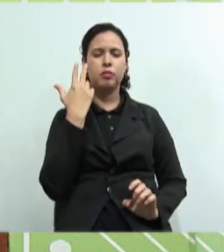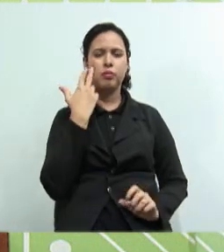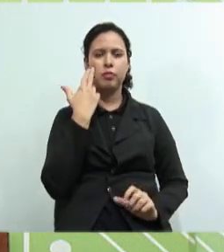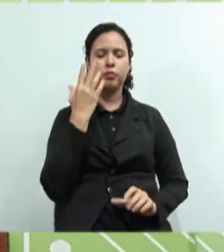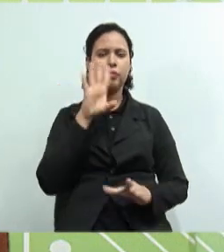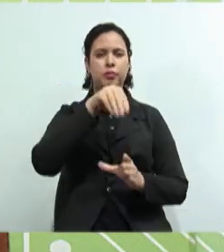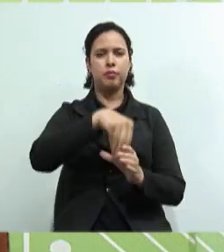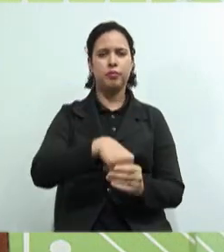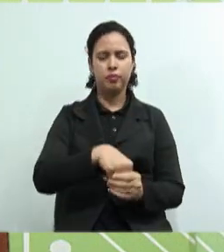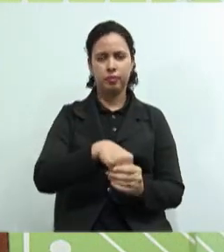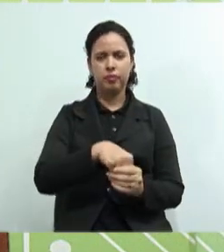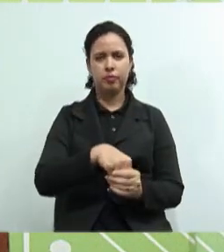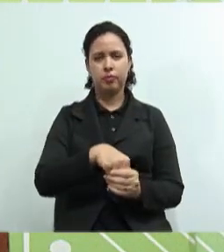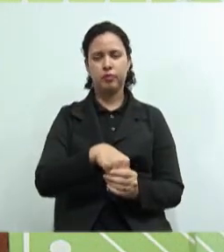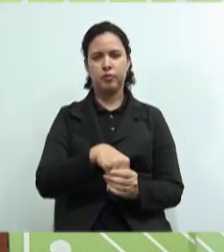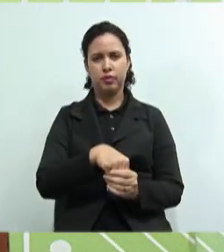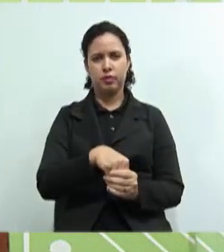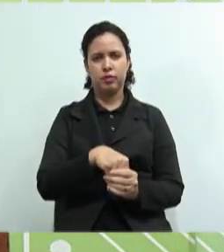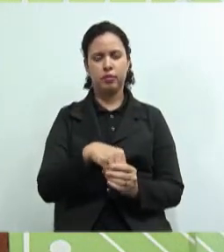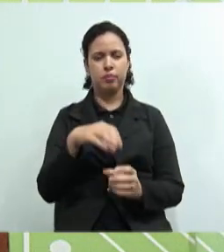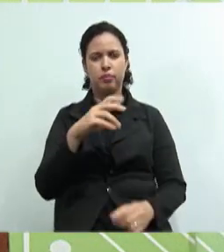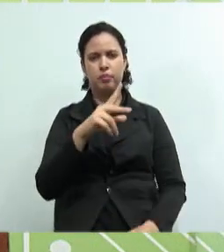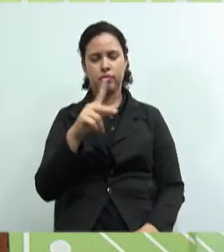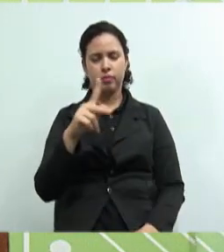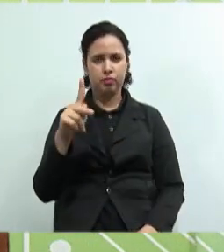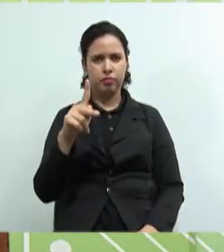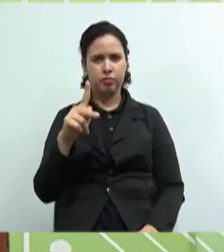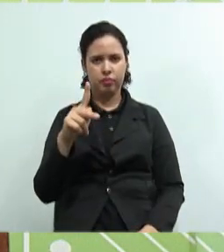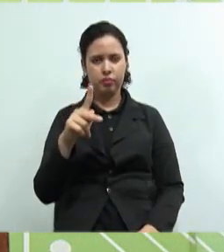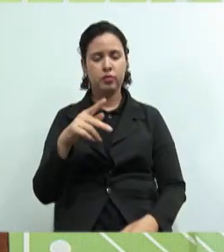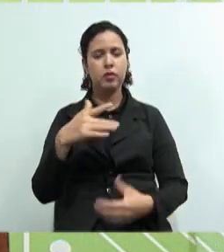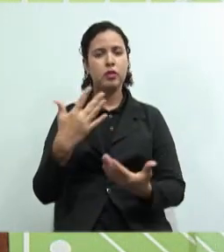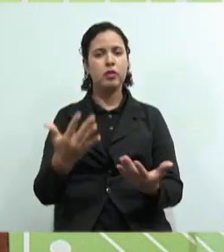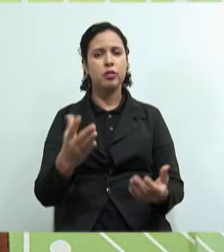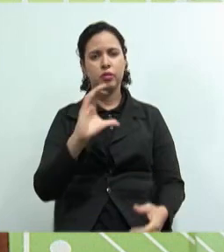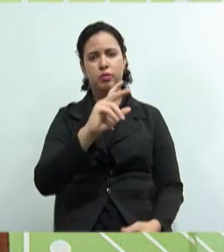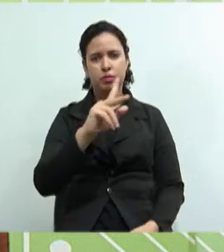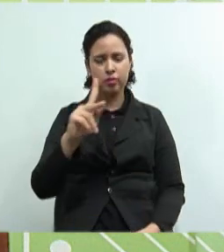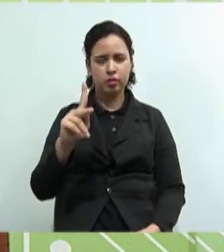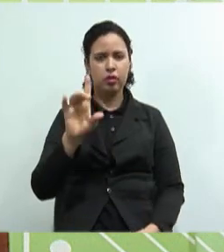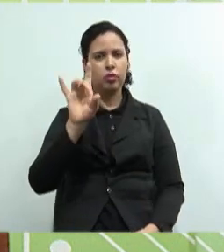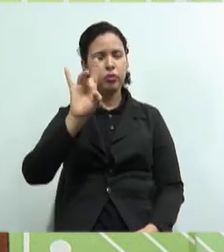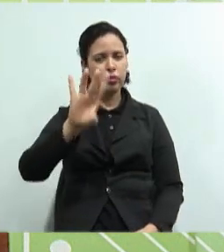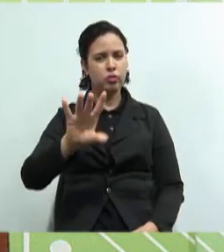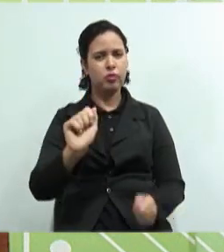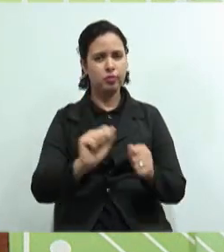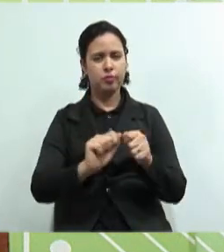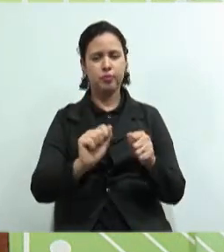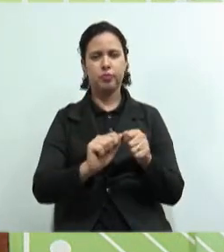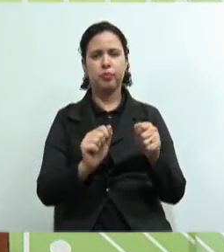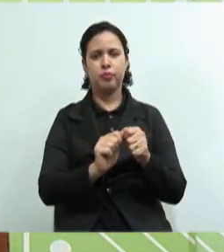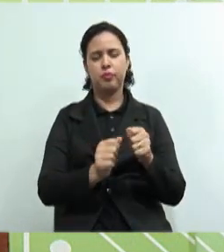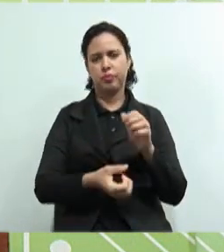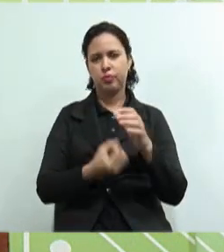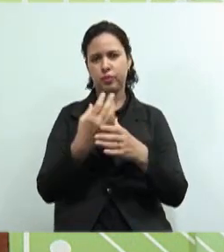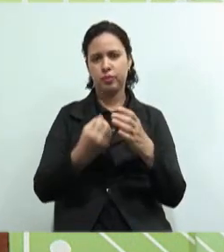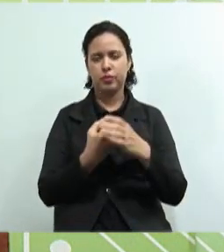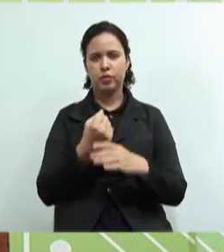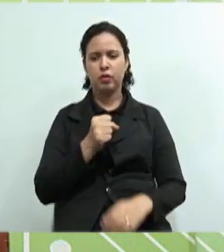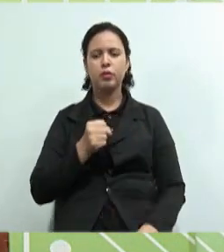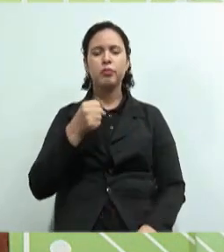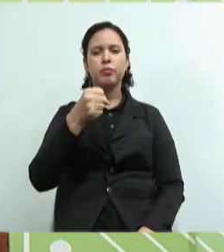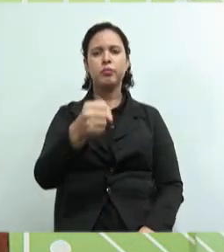que está dentro da lógica do cooperativismo. Porque o cooperativismo não é sobre só produzir e se inserir no mercado